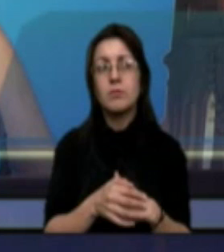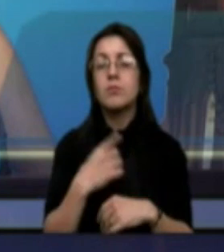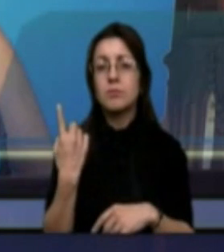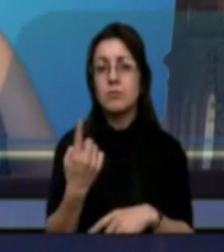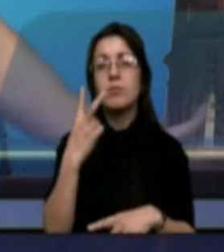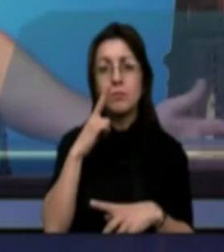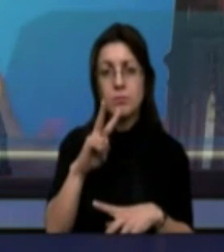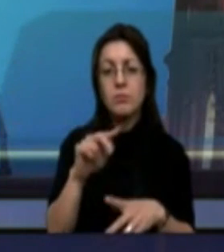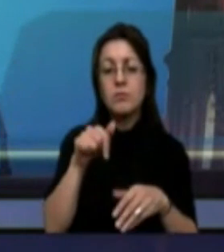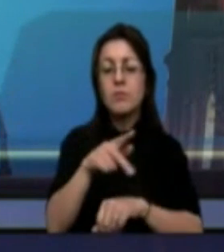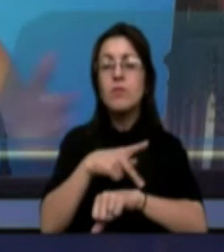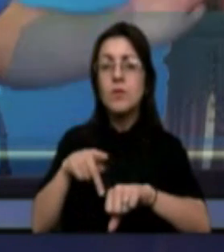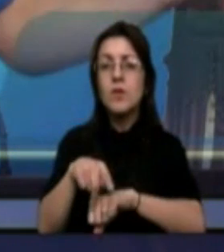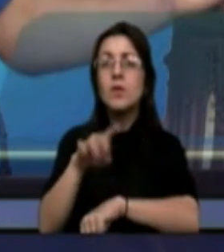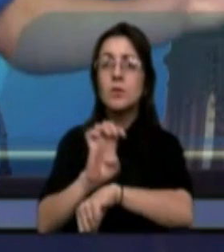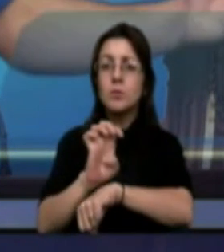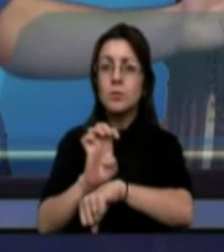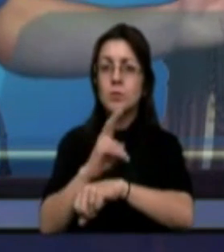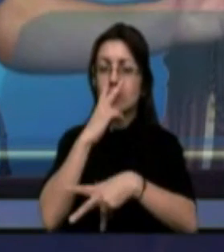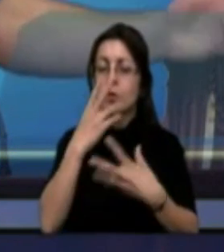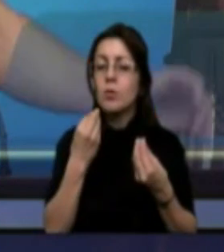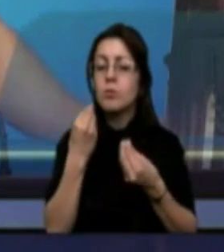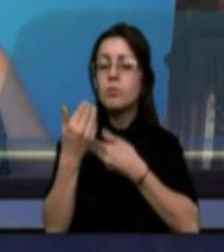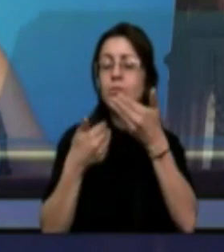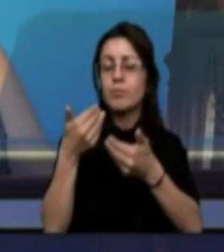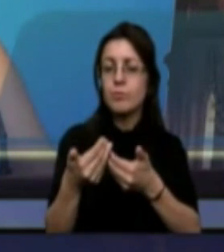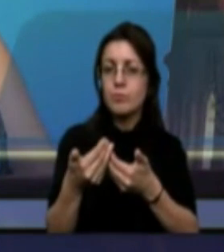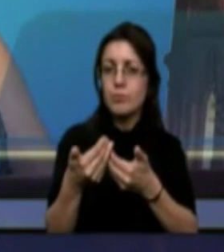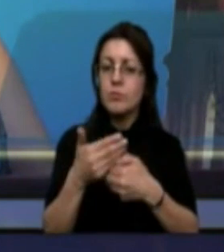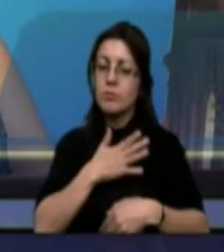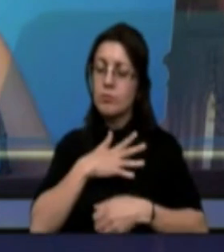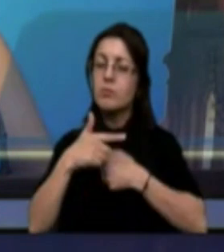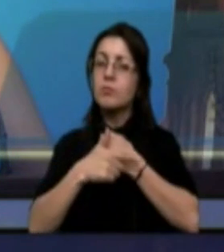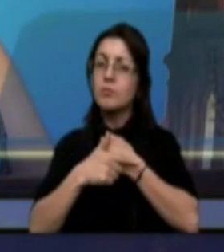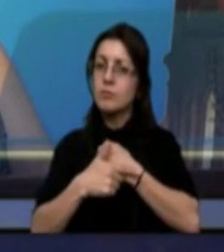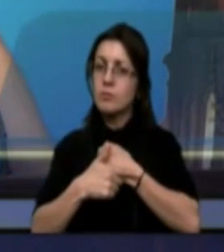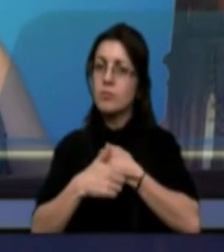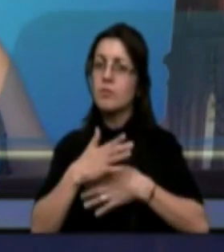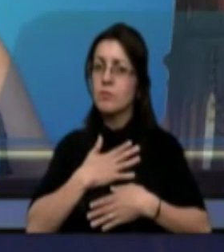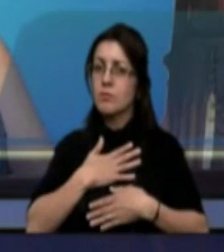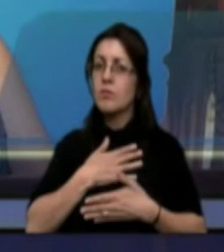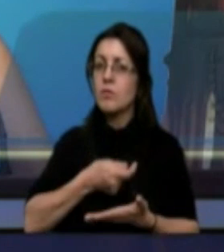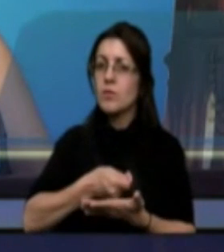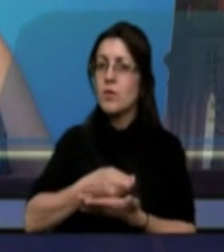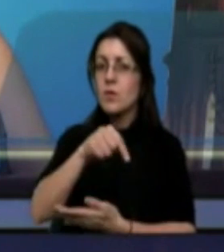Nós estamos vendo o nosso país, o nosso estado, como está indo. E é meu papel, é o meu dever